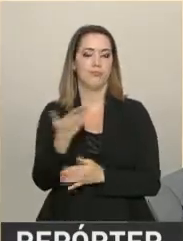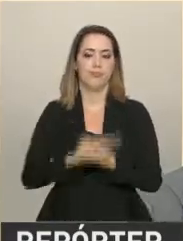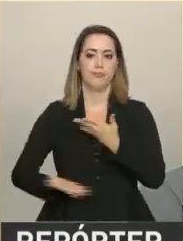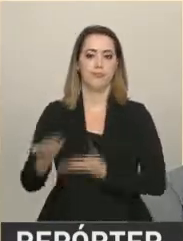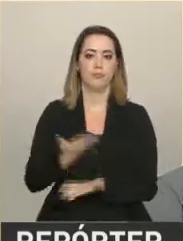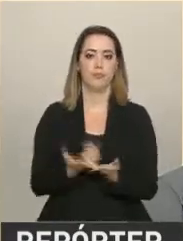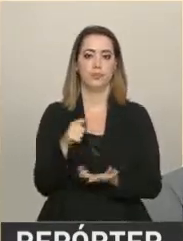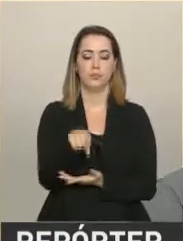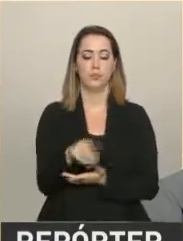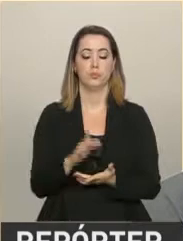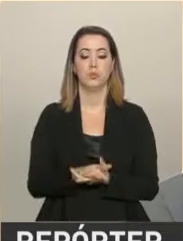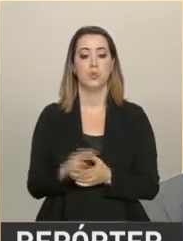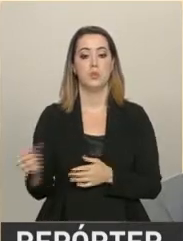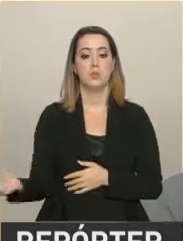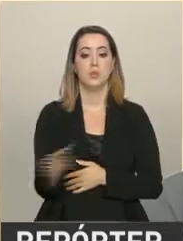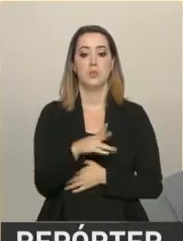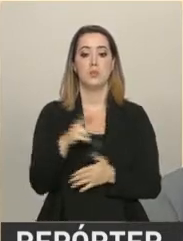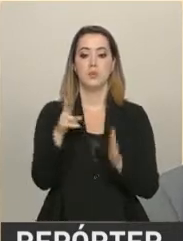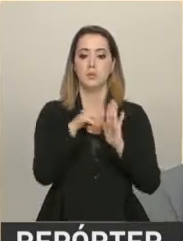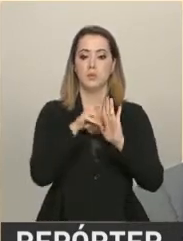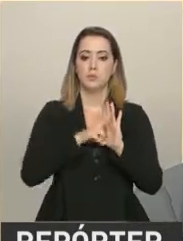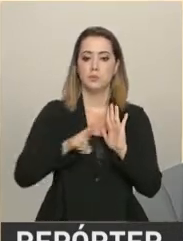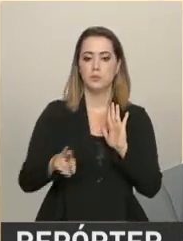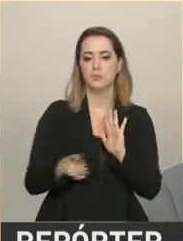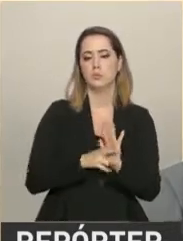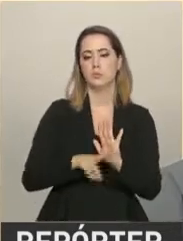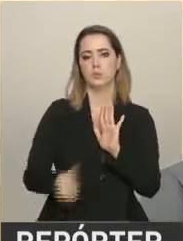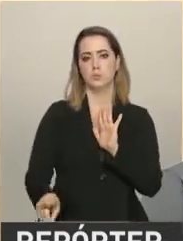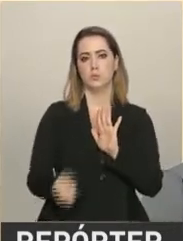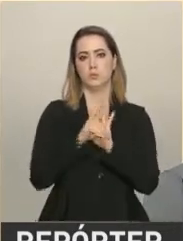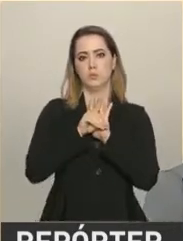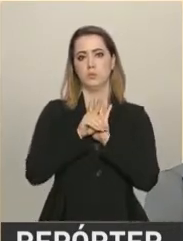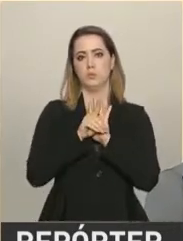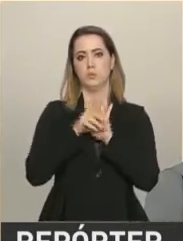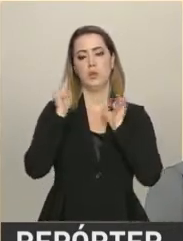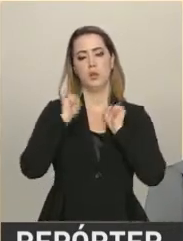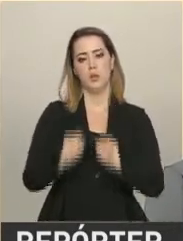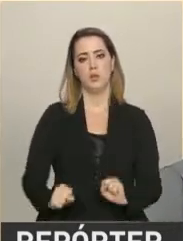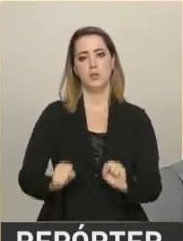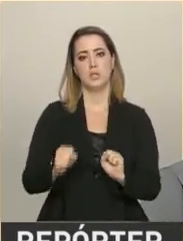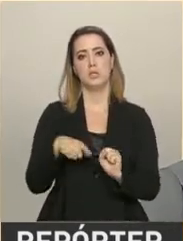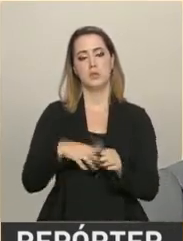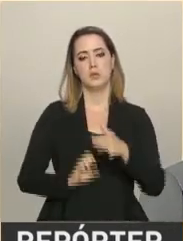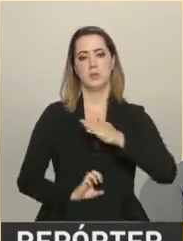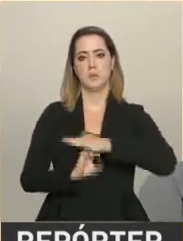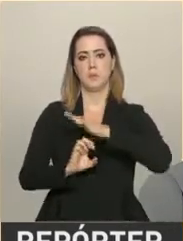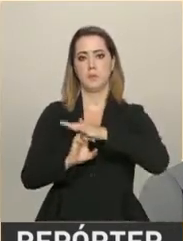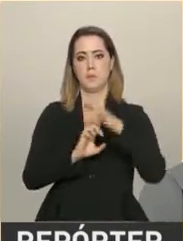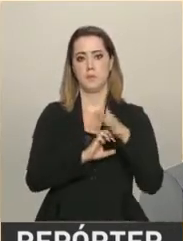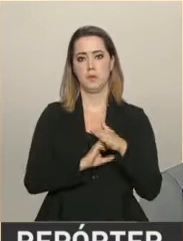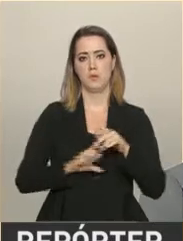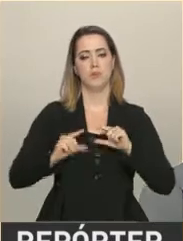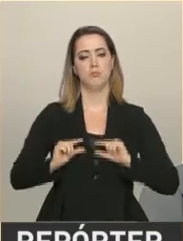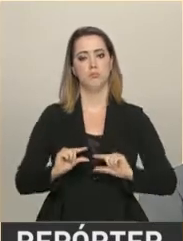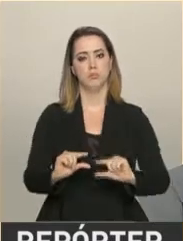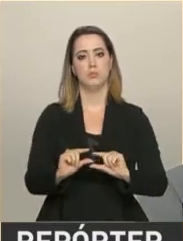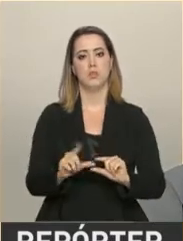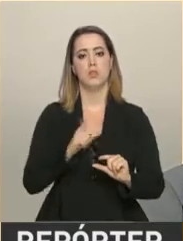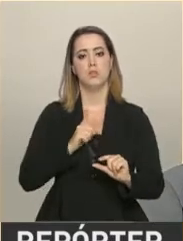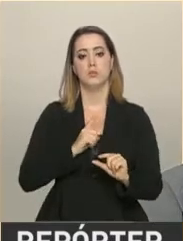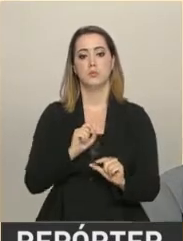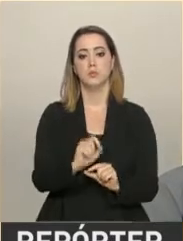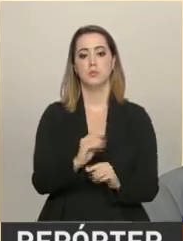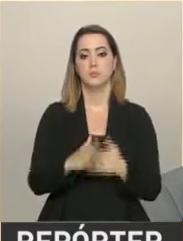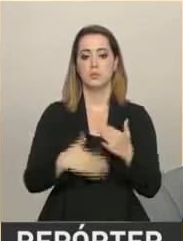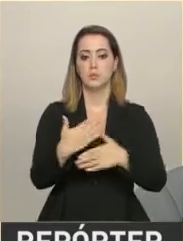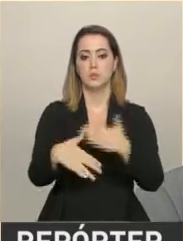Essa instituição normativa, ela vem regulamentar um decreto emitido em outubro que permite as empresas de micro e pequenas empresas terem o